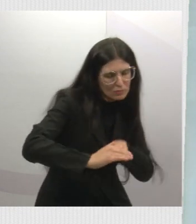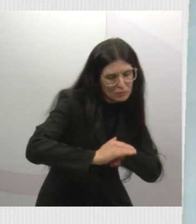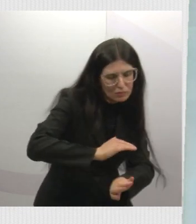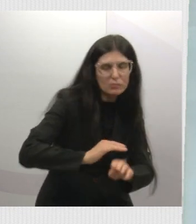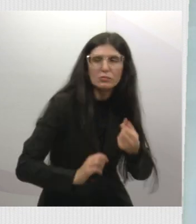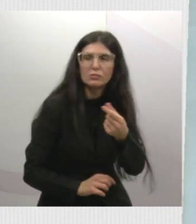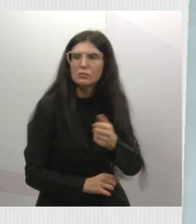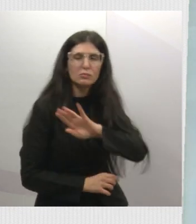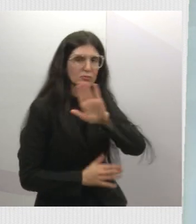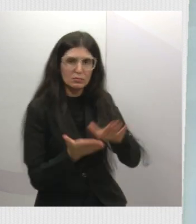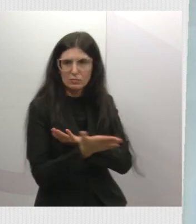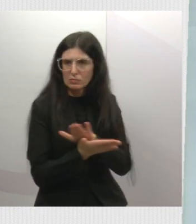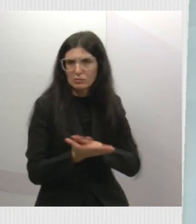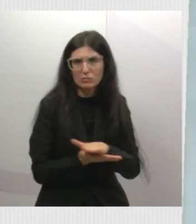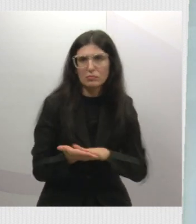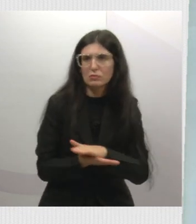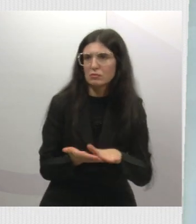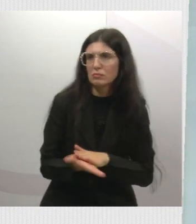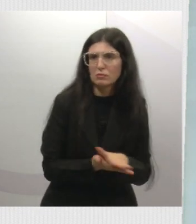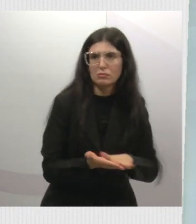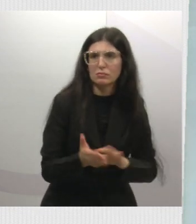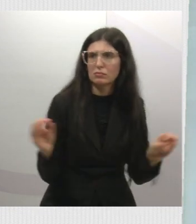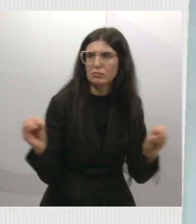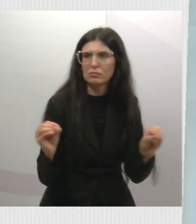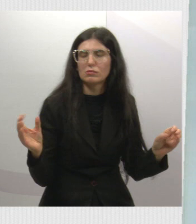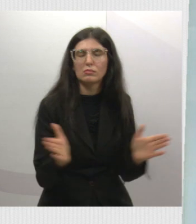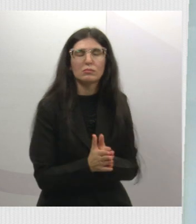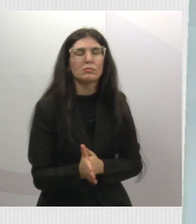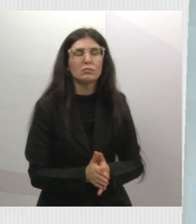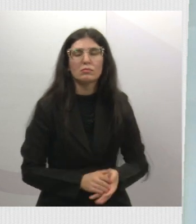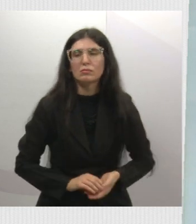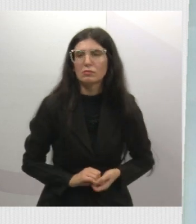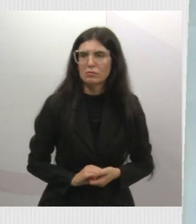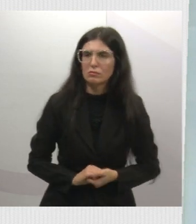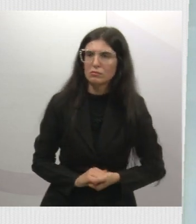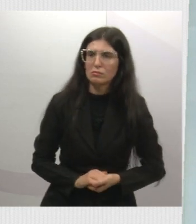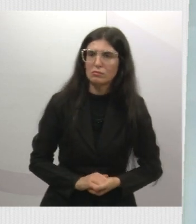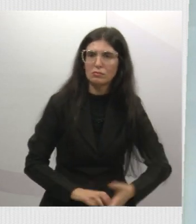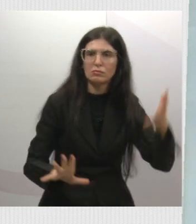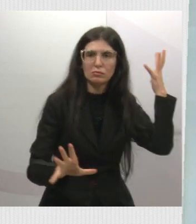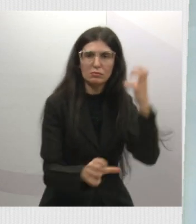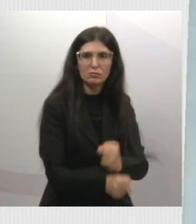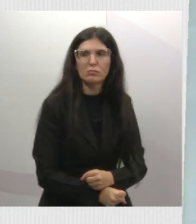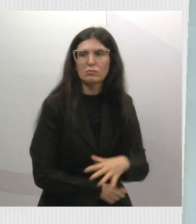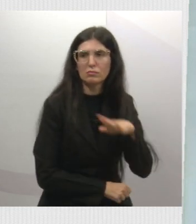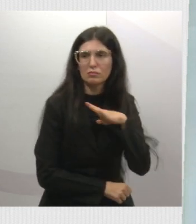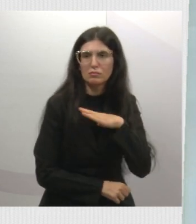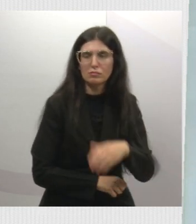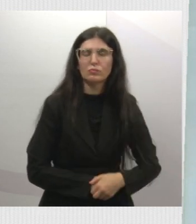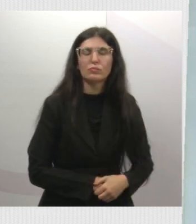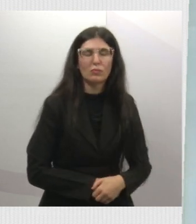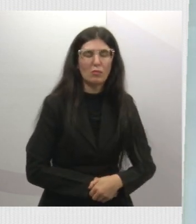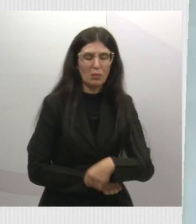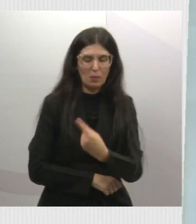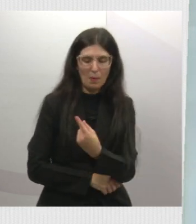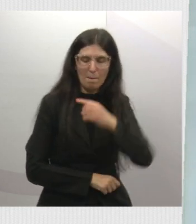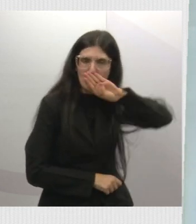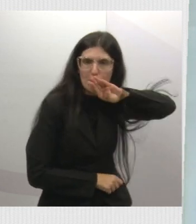nada utilizado até esse primeiro quadrimestre. Despesa total do município,